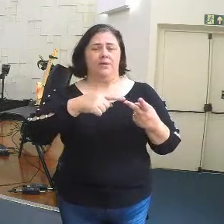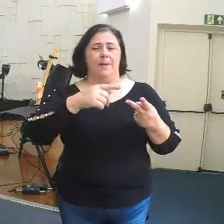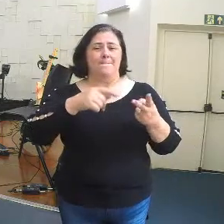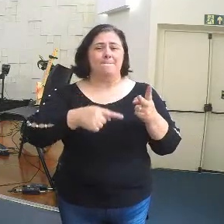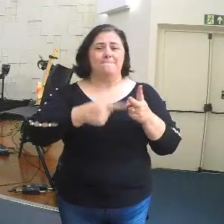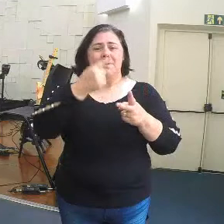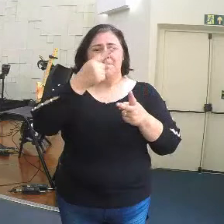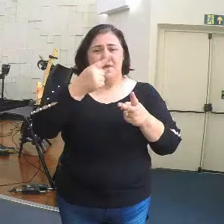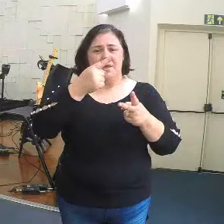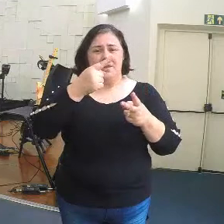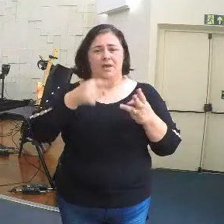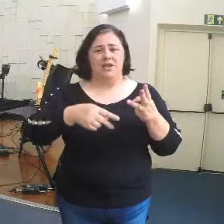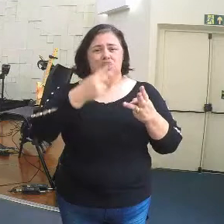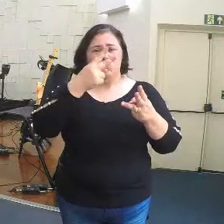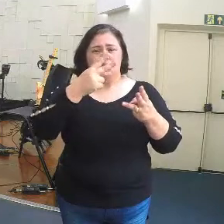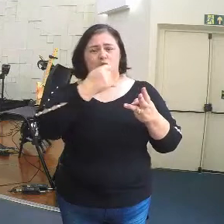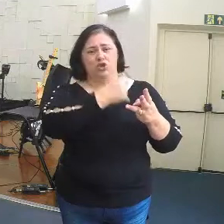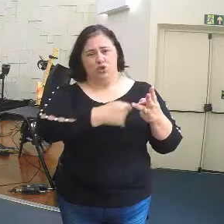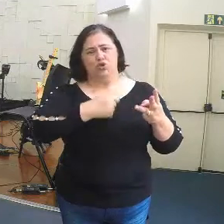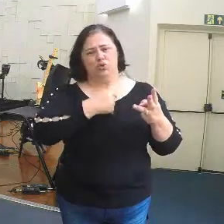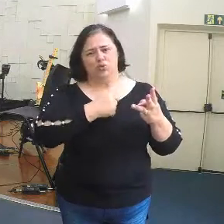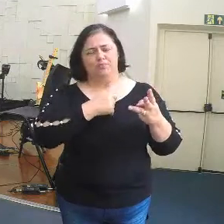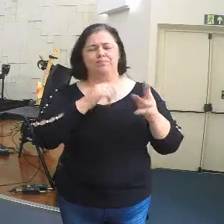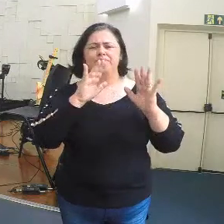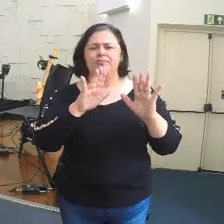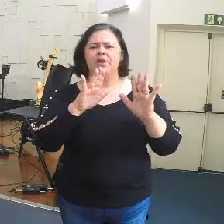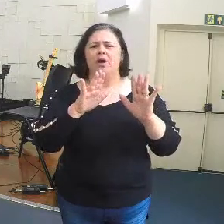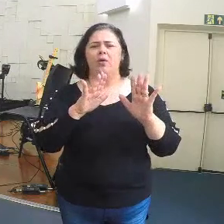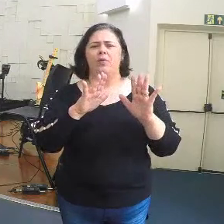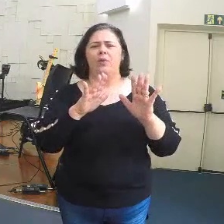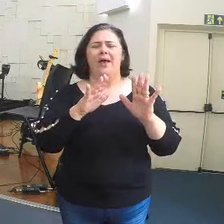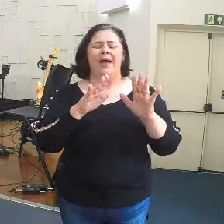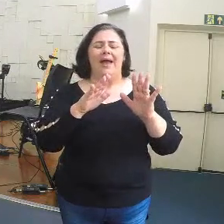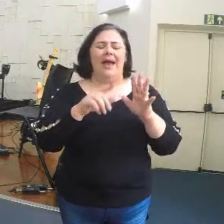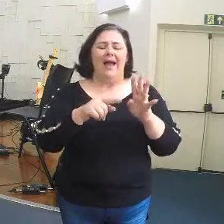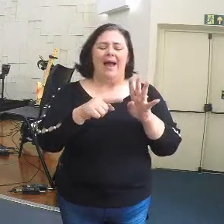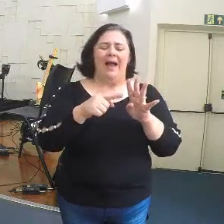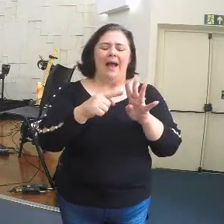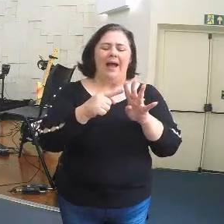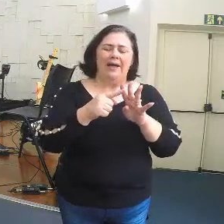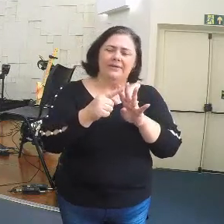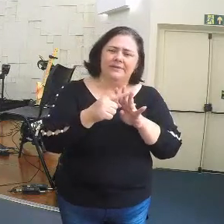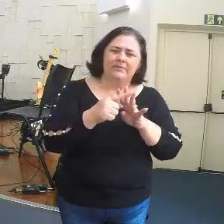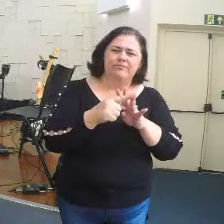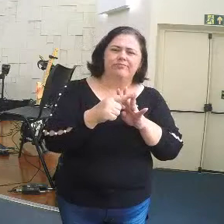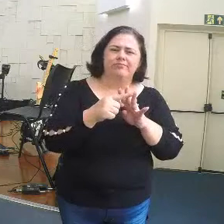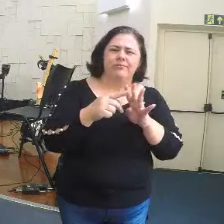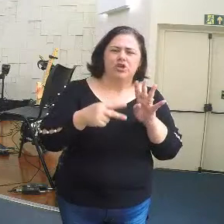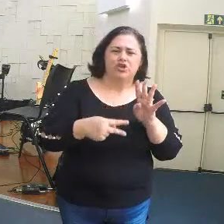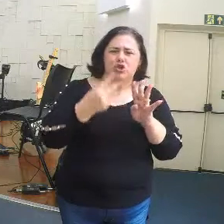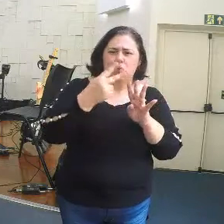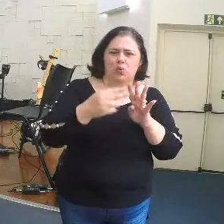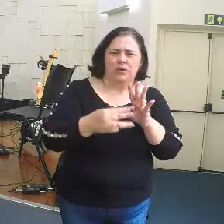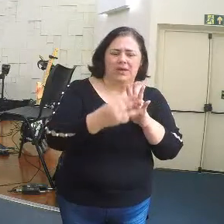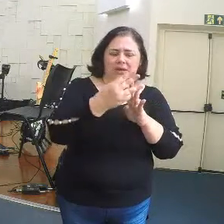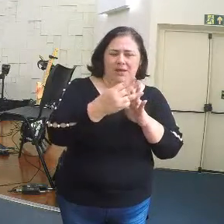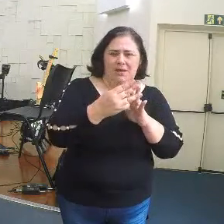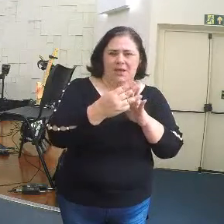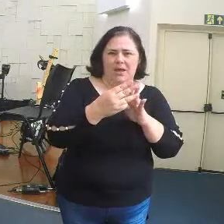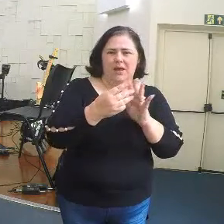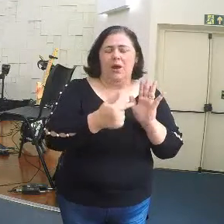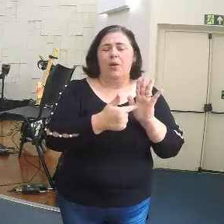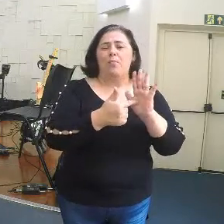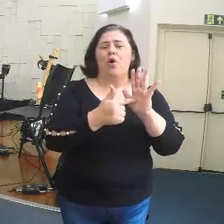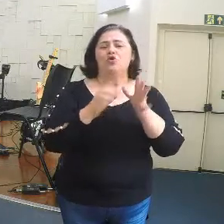duas cartas. Então, a segunda e a terceira carta nos dão o contexto. O Evangelho nos apresenta